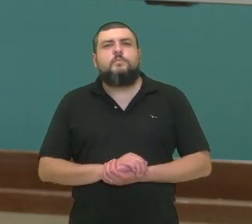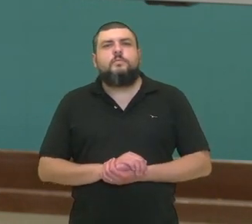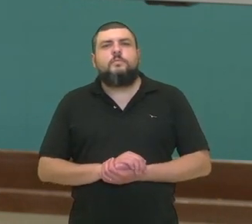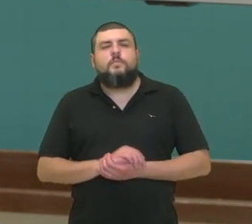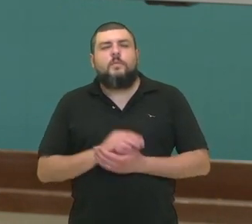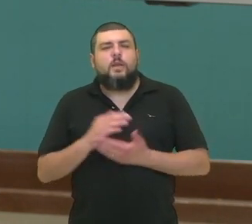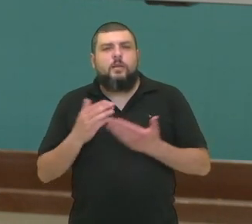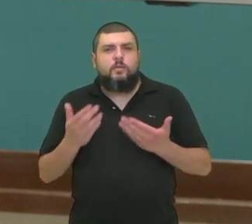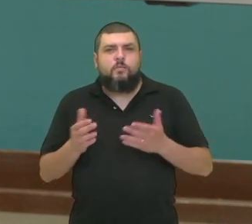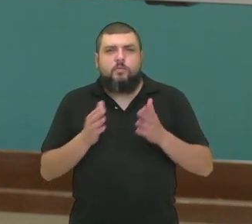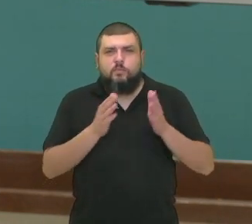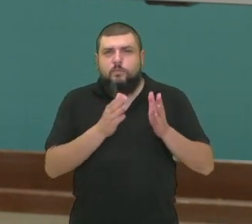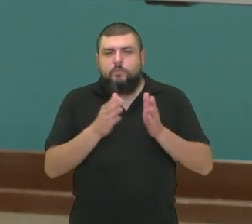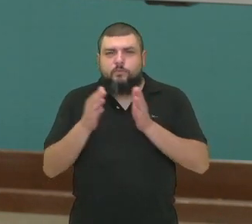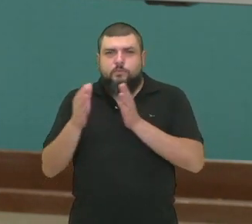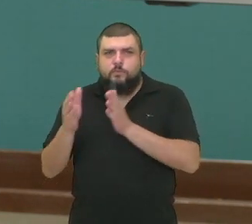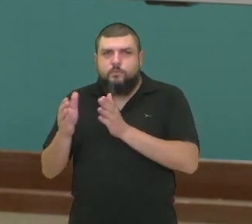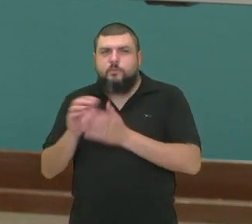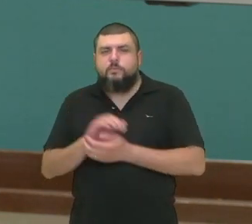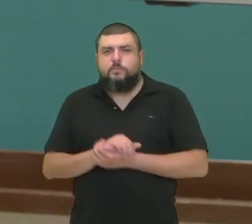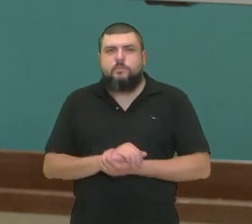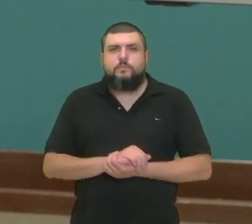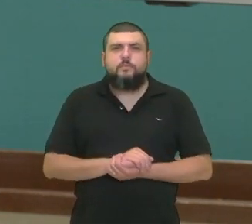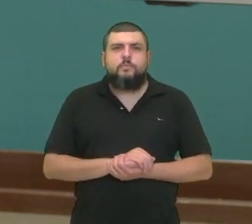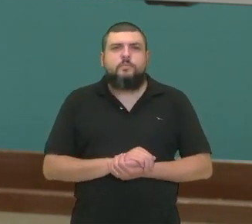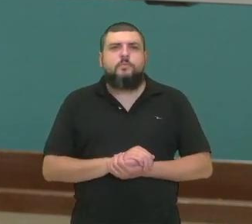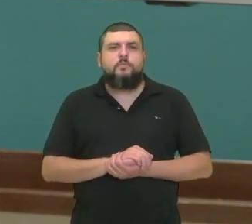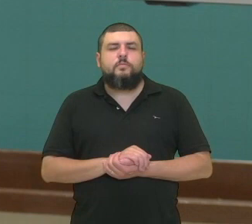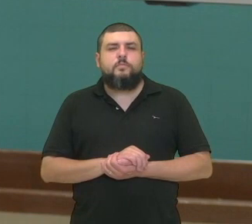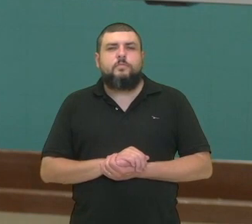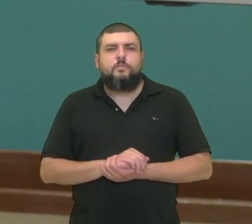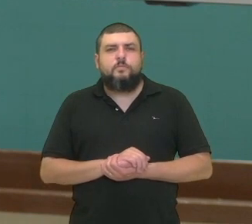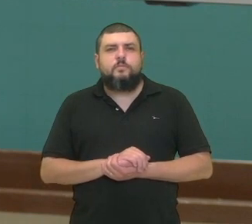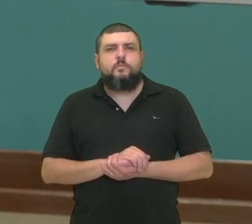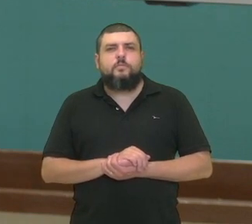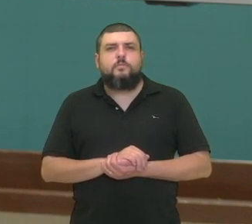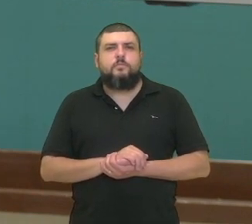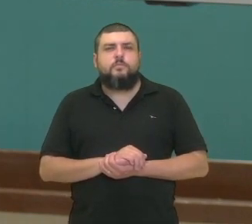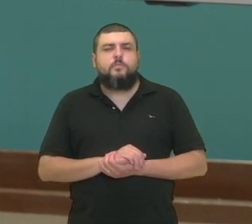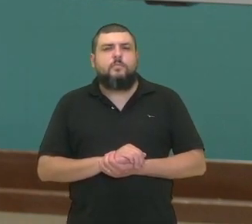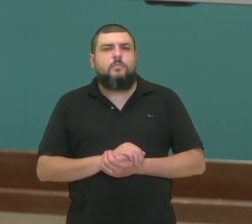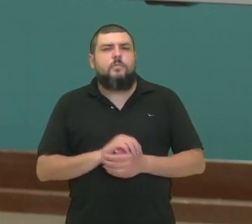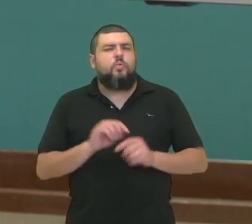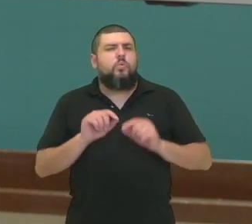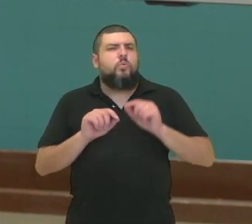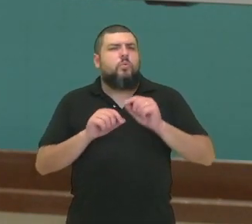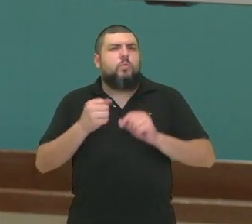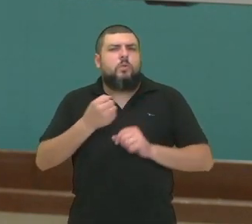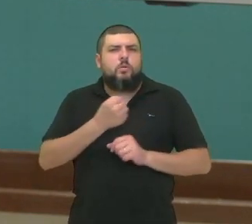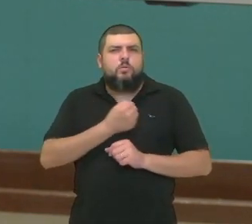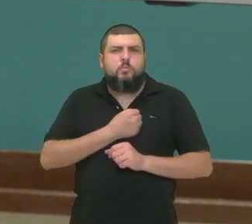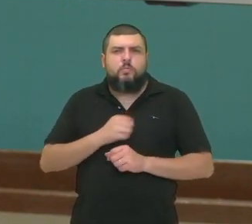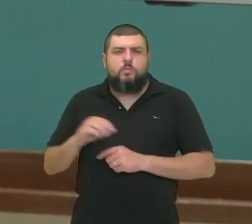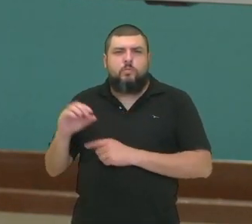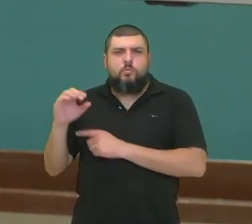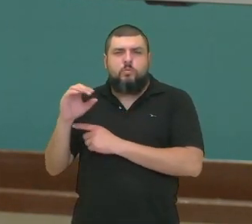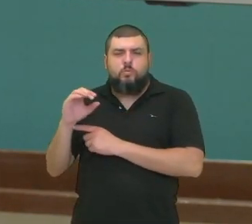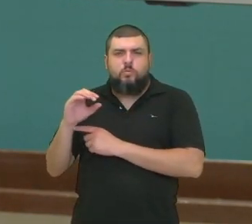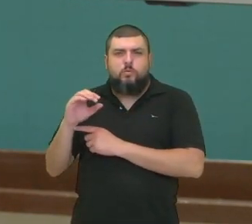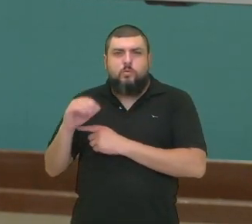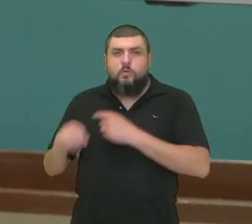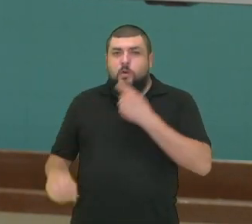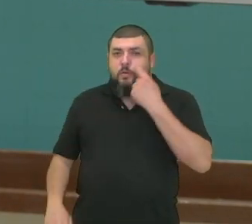partes ali que vai formar exatamente os números complexos. O que seria o número complexo? Seria exatamente